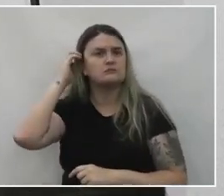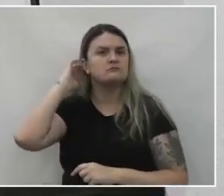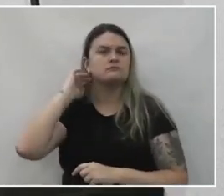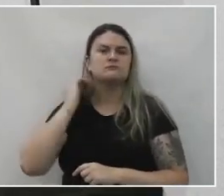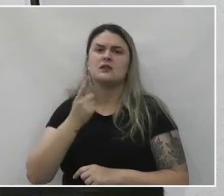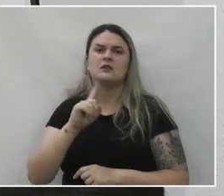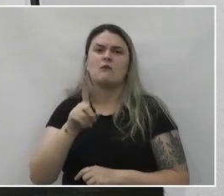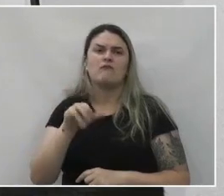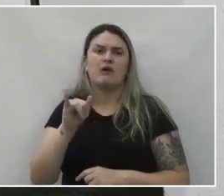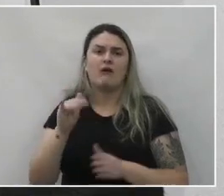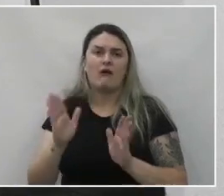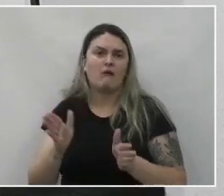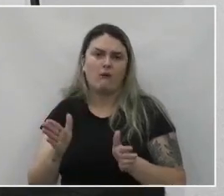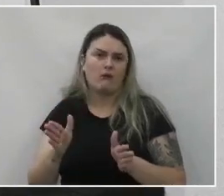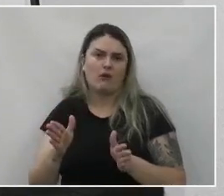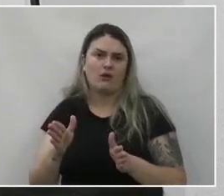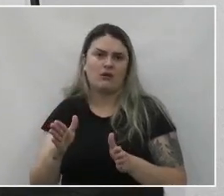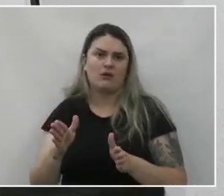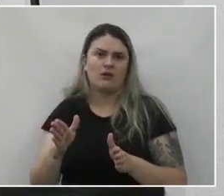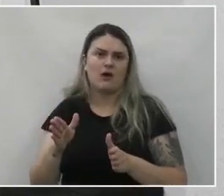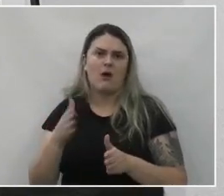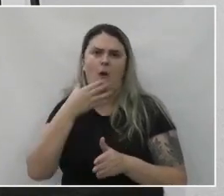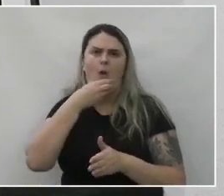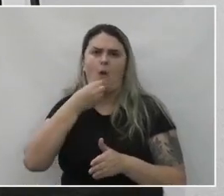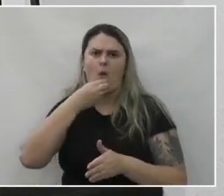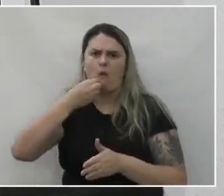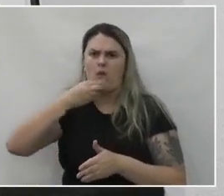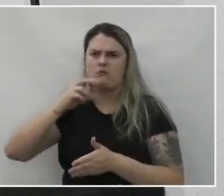E não vai ser agora que o patriarcado vai